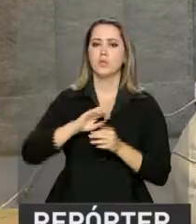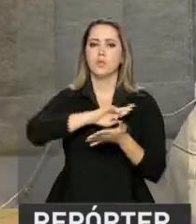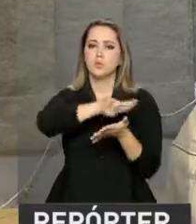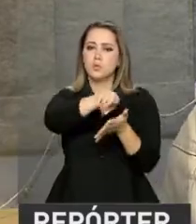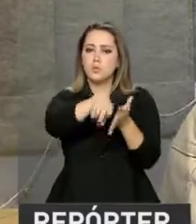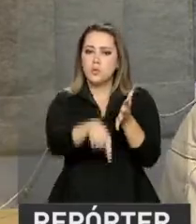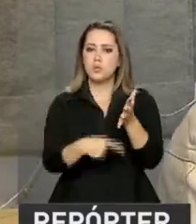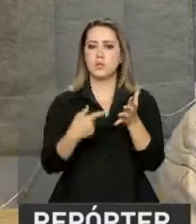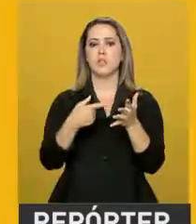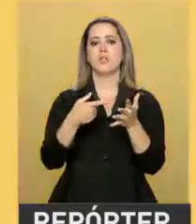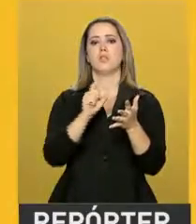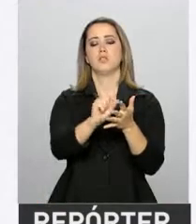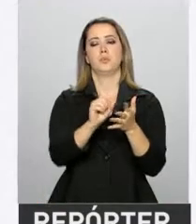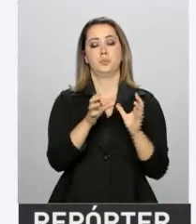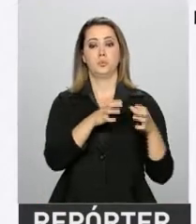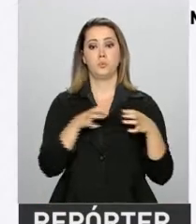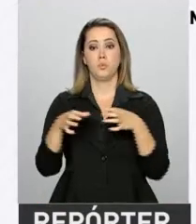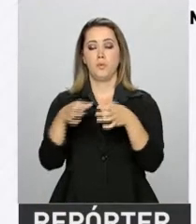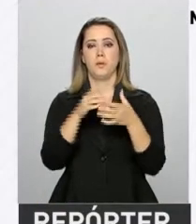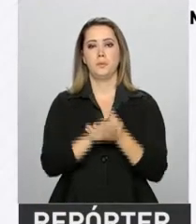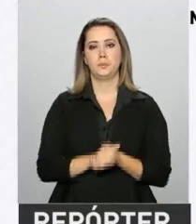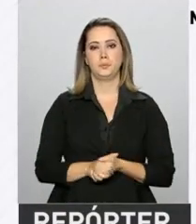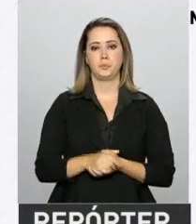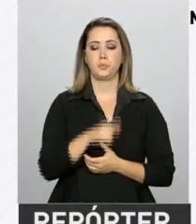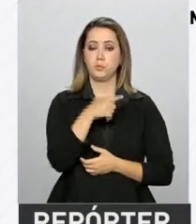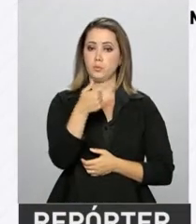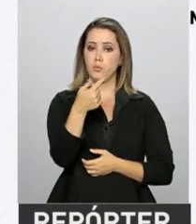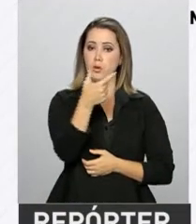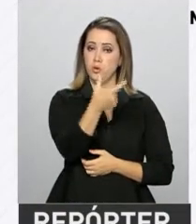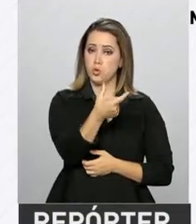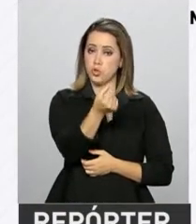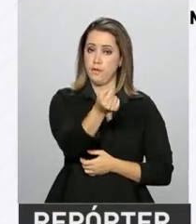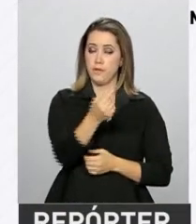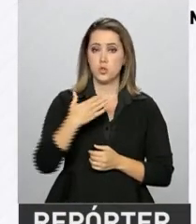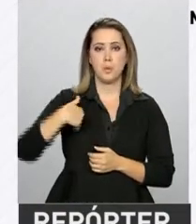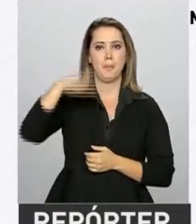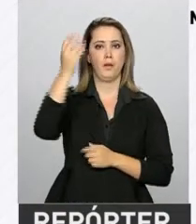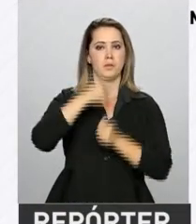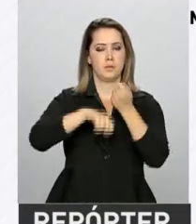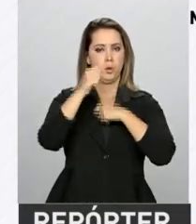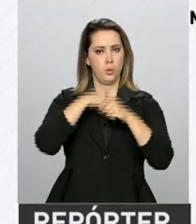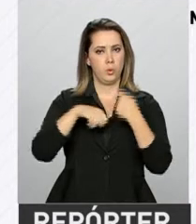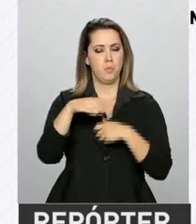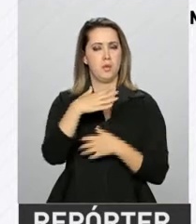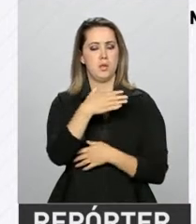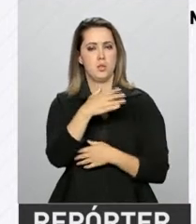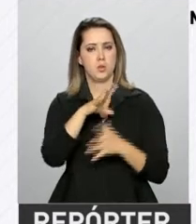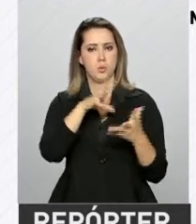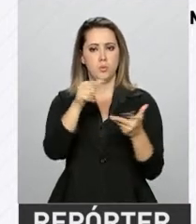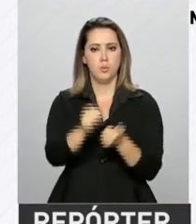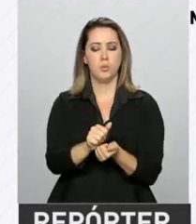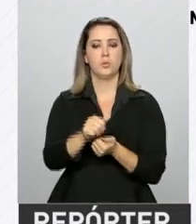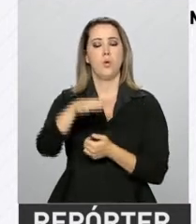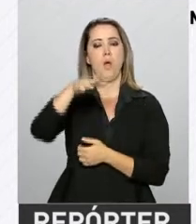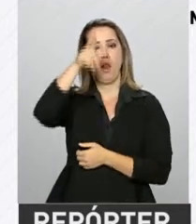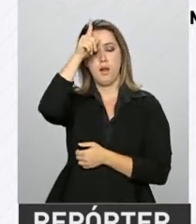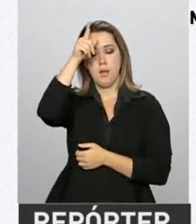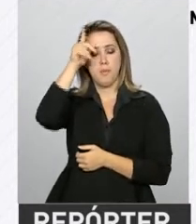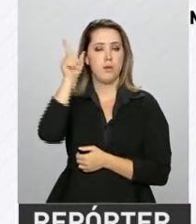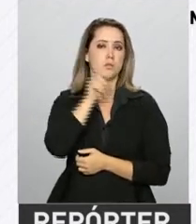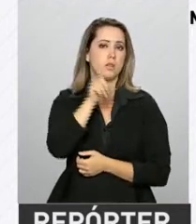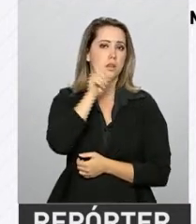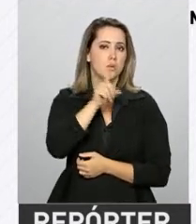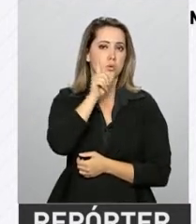apenas em matéria econômica hoje 20 é formado pelas maiores economias do mundo como alemanha estados unidos china